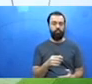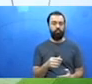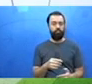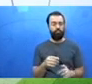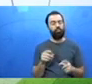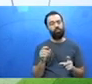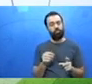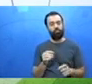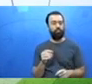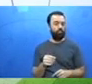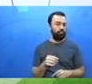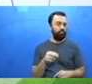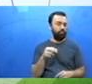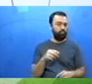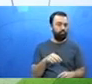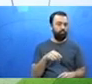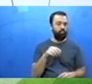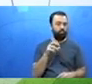racional, inteiro,